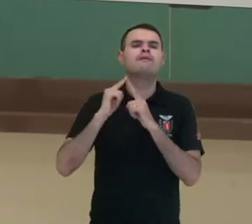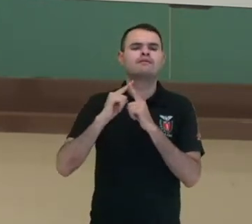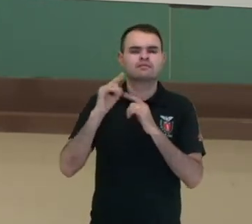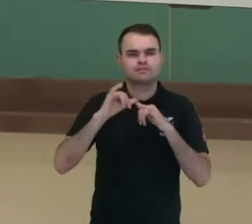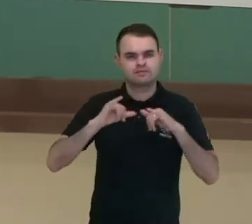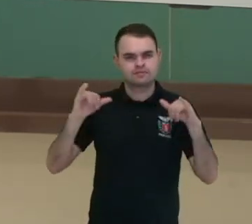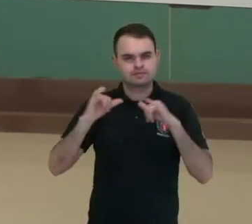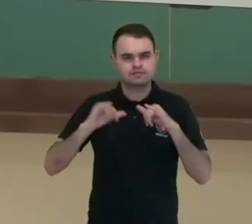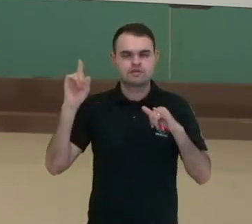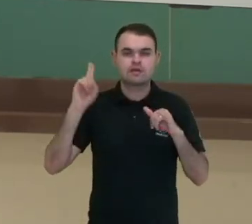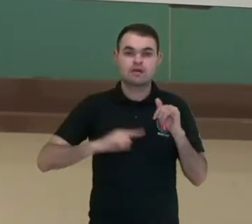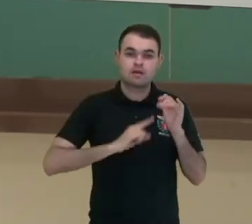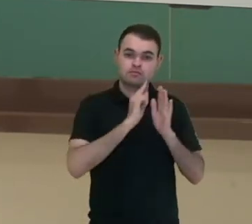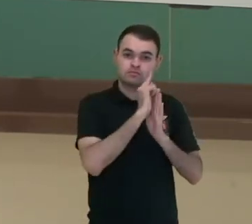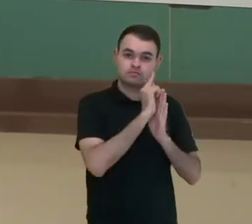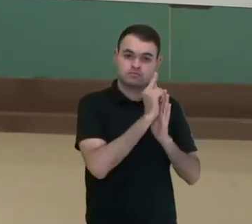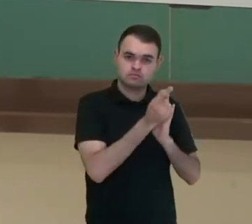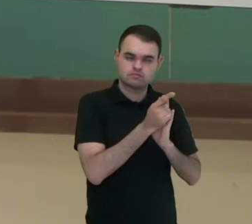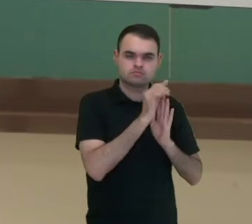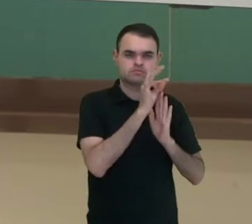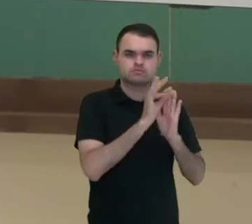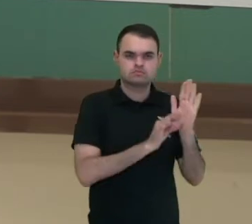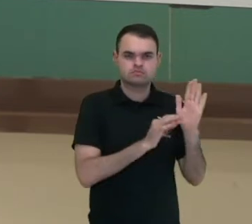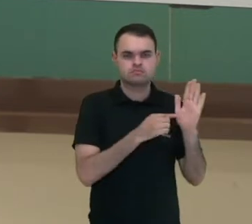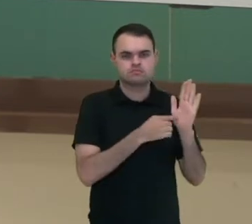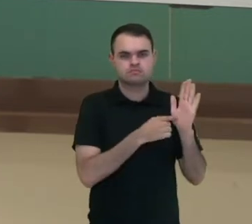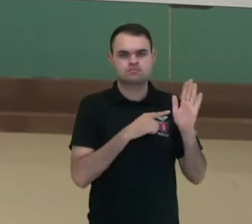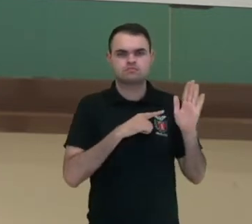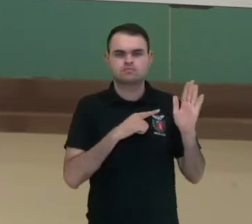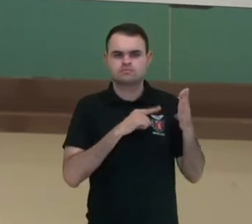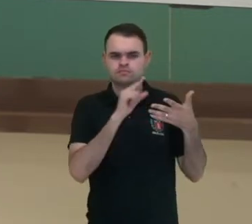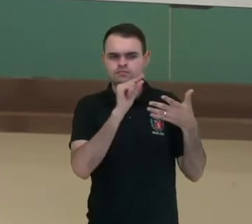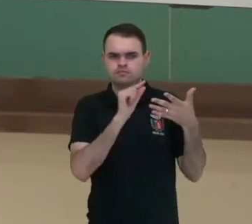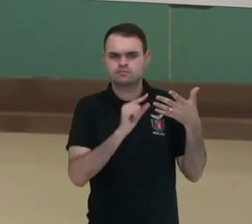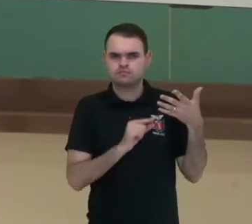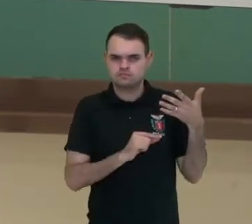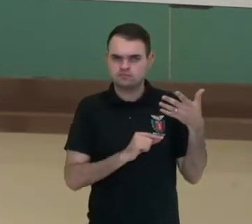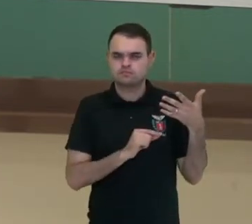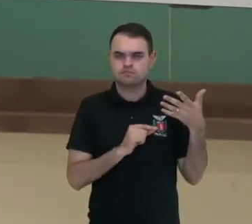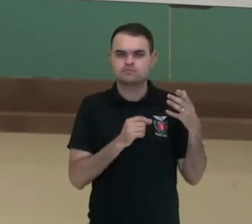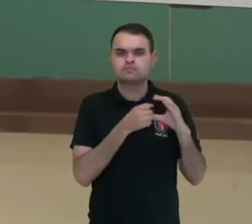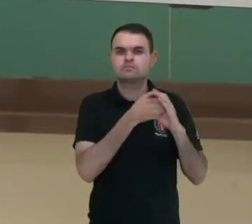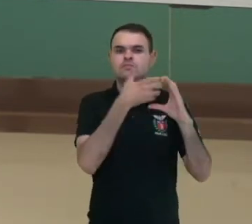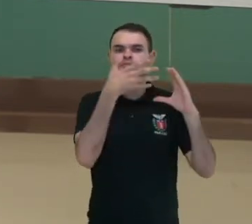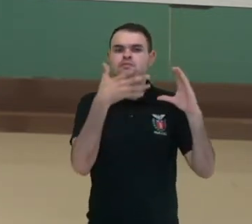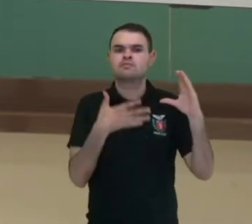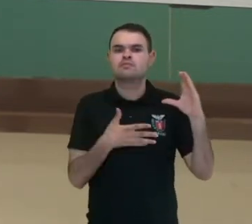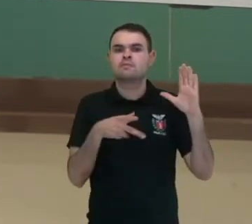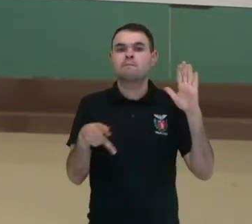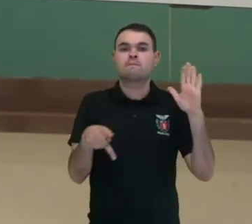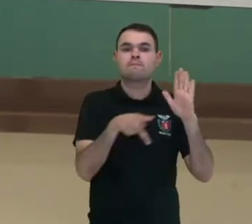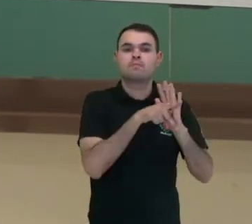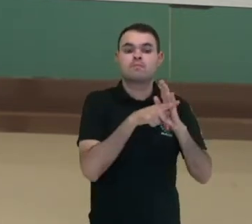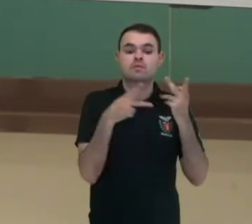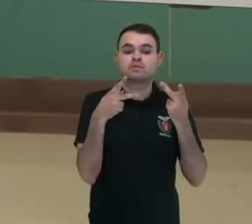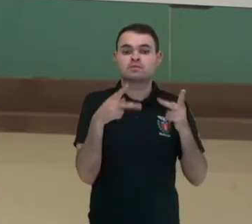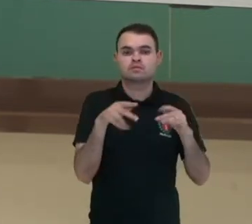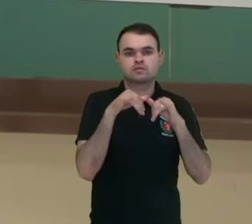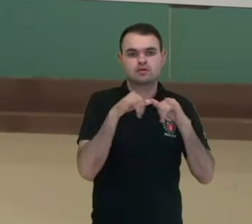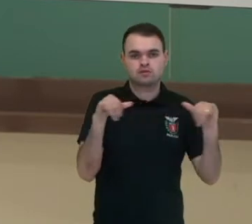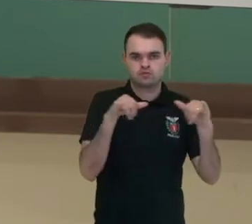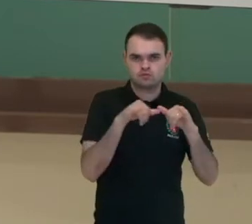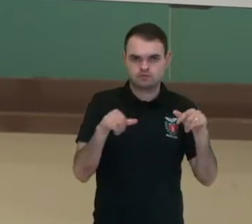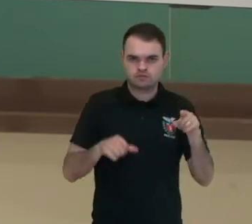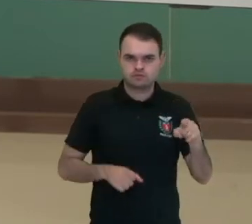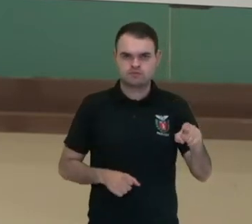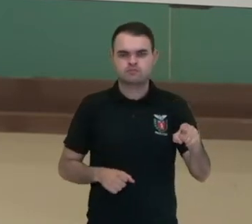gênero textual e ela tem alguns elementos composicionais que são especificidades da notícia. Então, a notícia